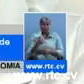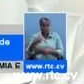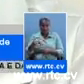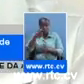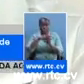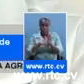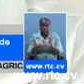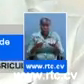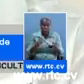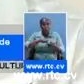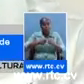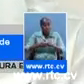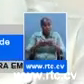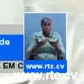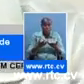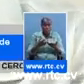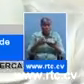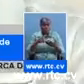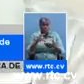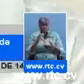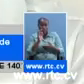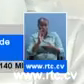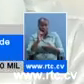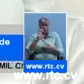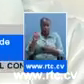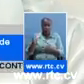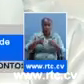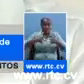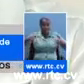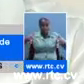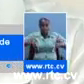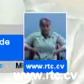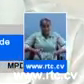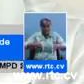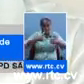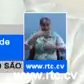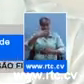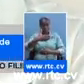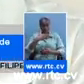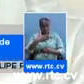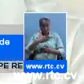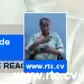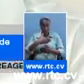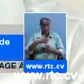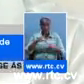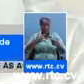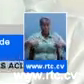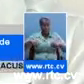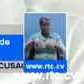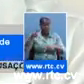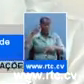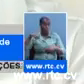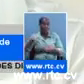um foco grandíssimo, que é a vala que está à frente do Auditório Nacional, e nos leva a pensar